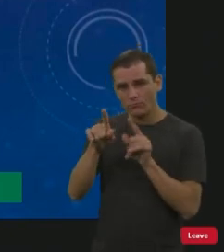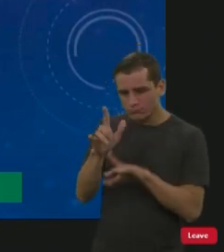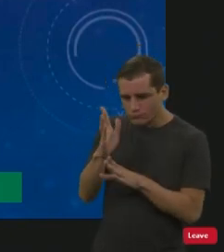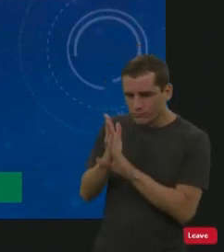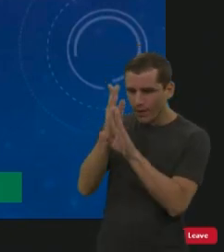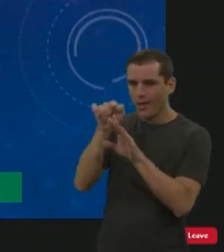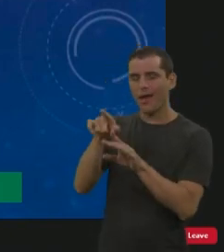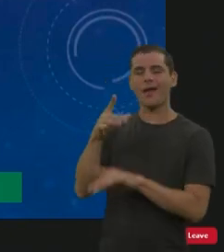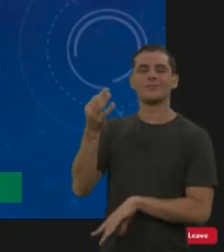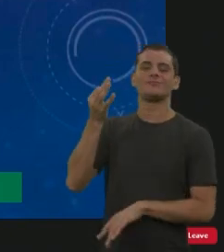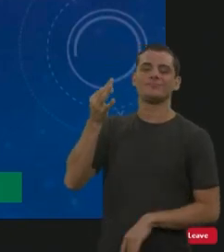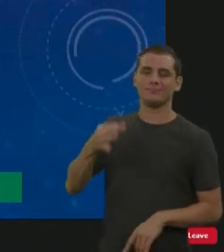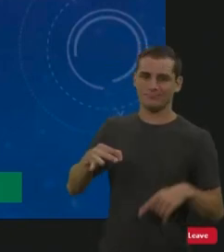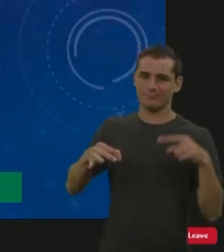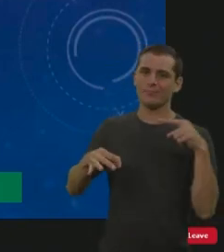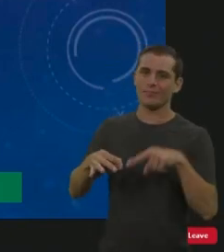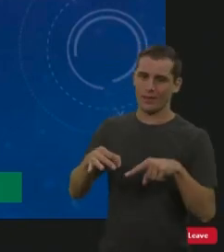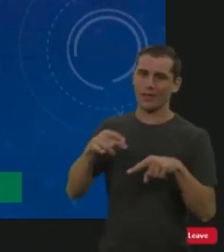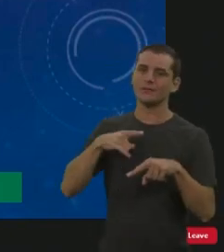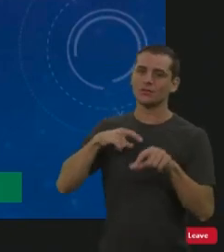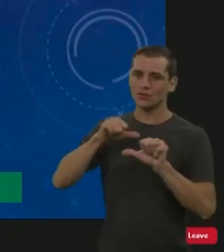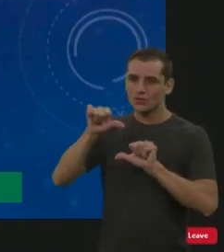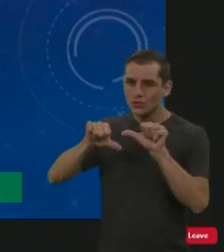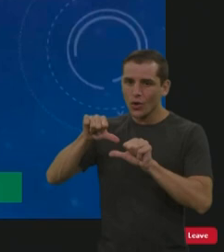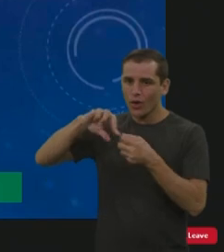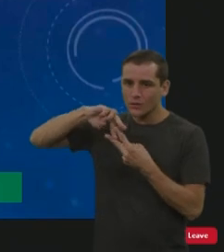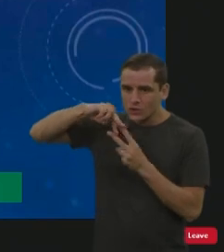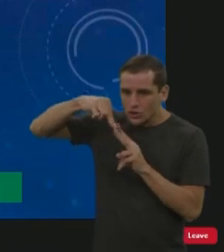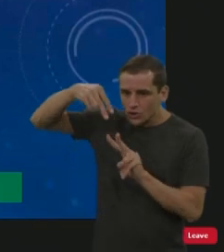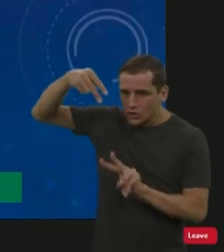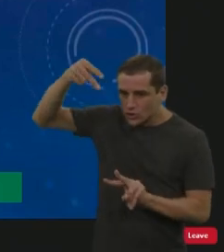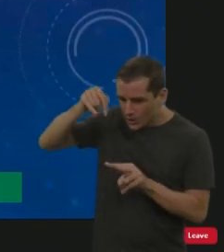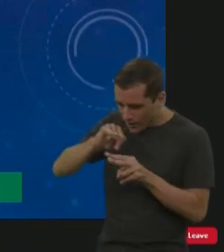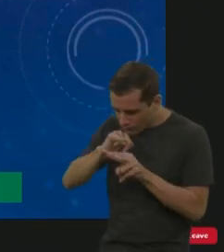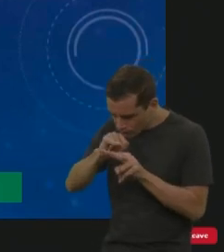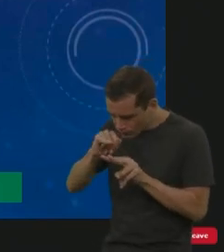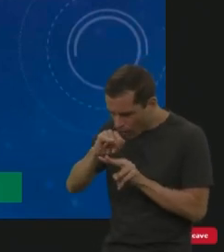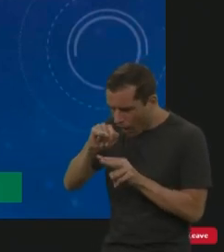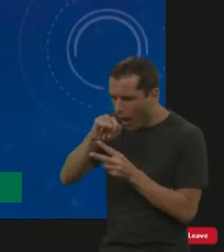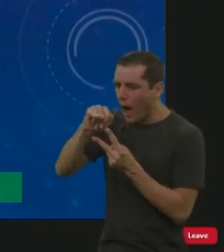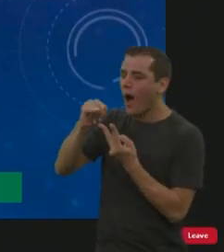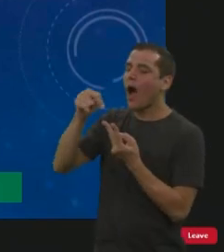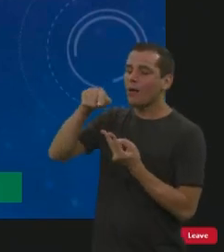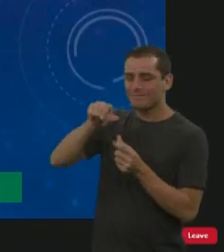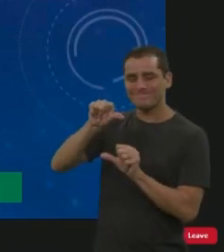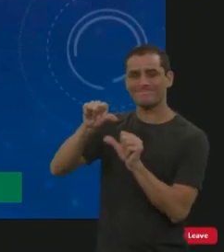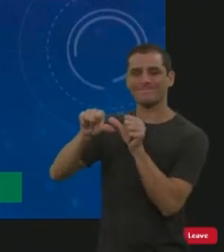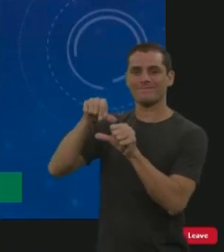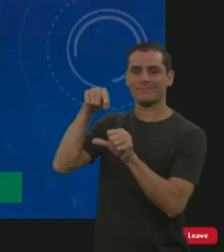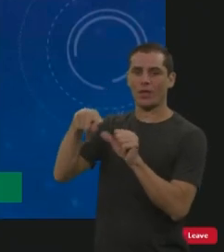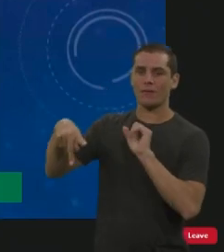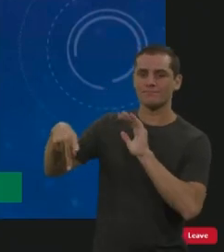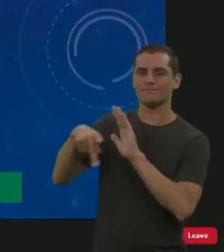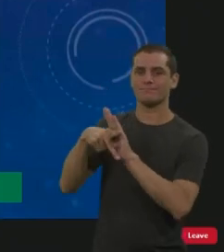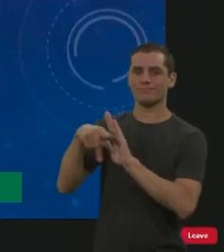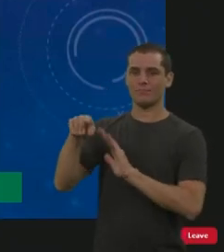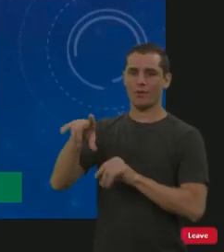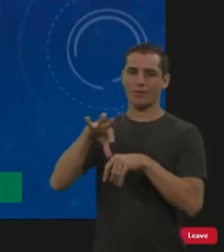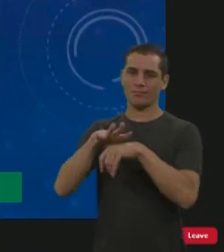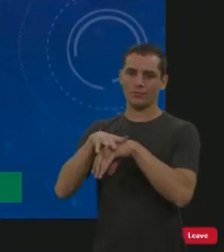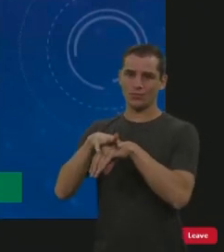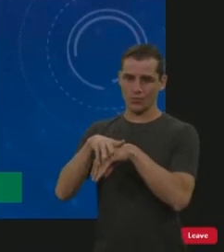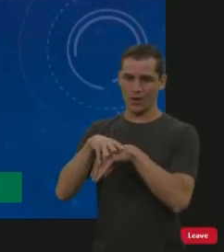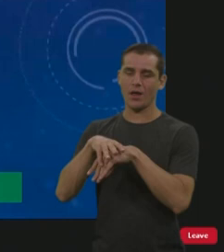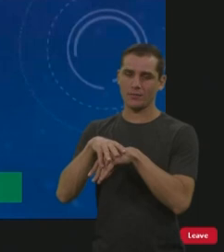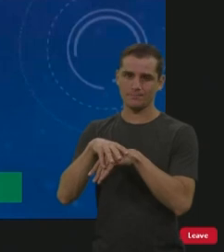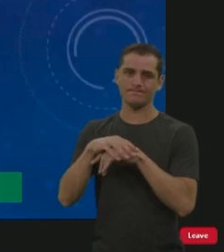que ele tinha realmente alteração no gene lá, que codifica a enzima, e estava confirmado o diagnóstico da doença. Tá?